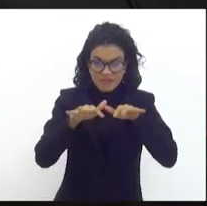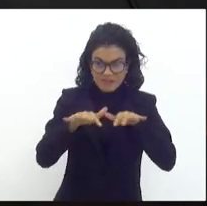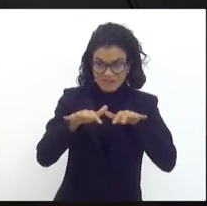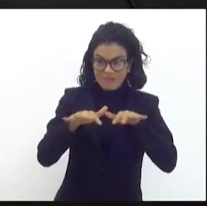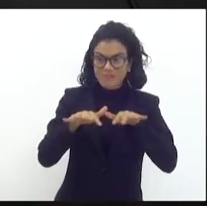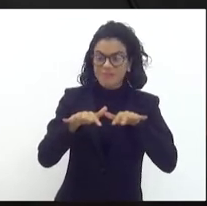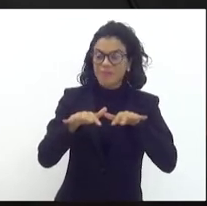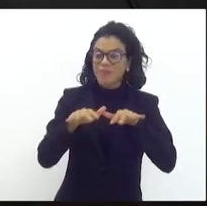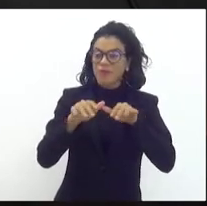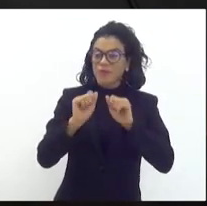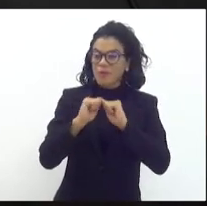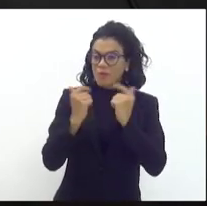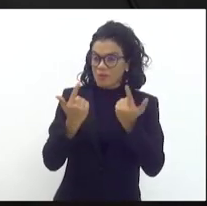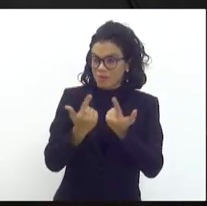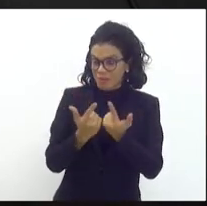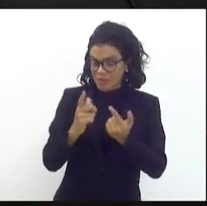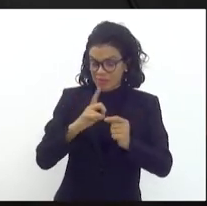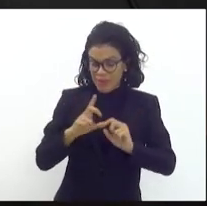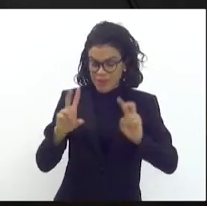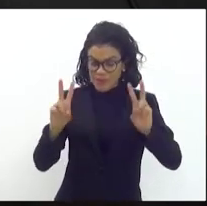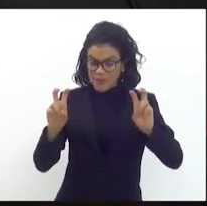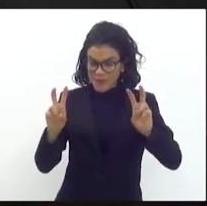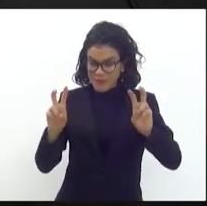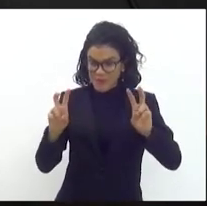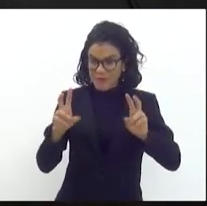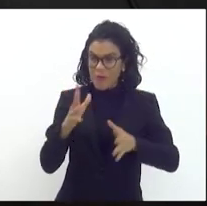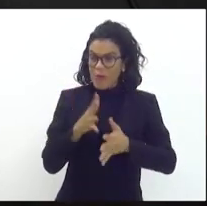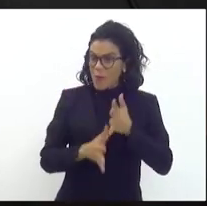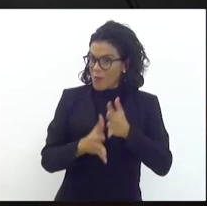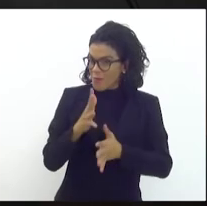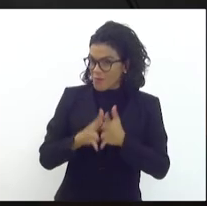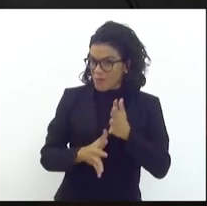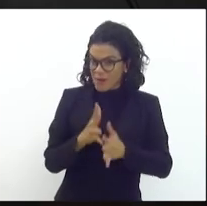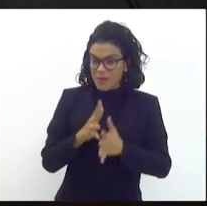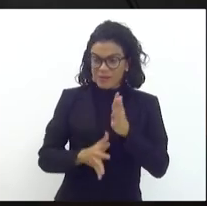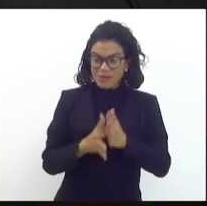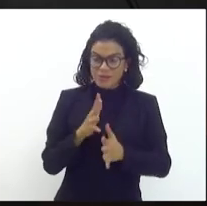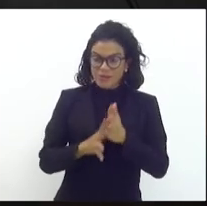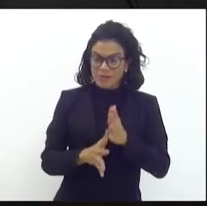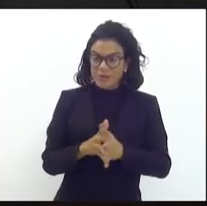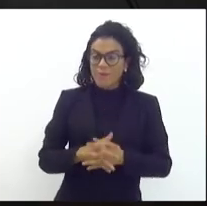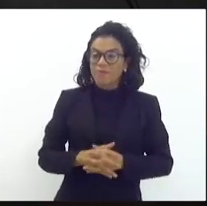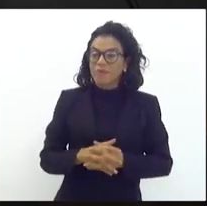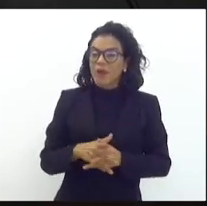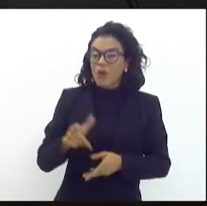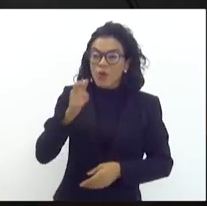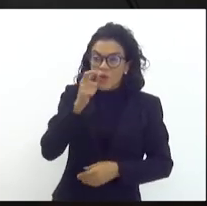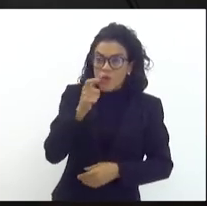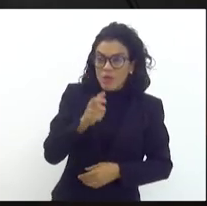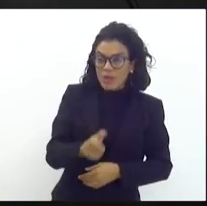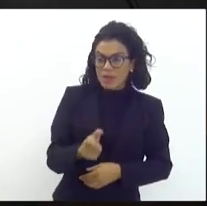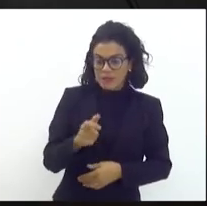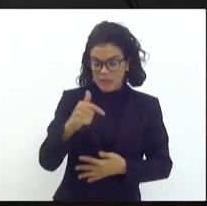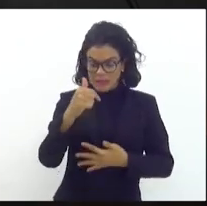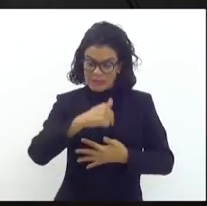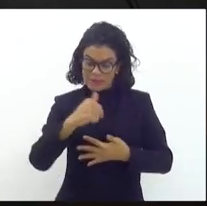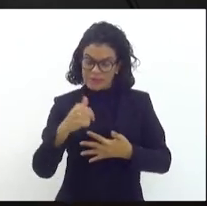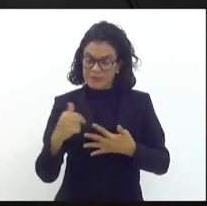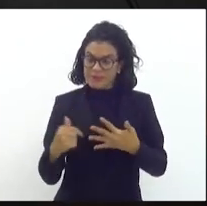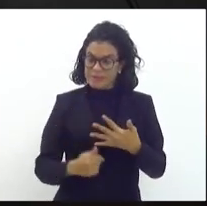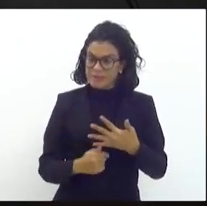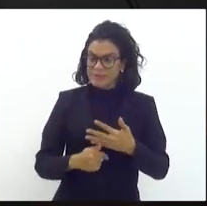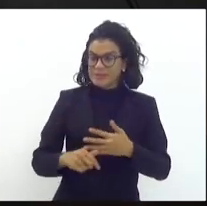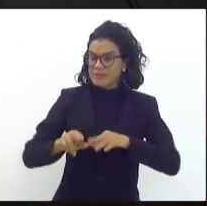num tema tão complexo como esse com tantos interesses difusos como